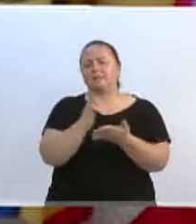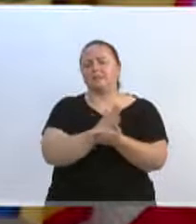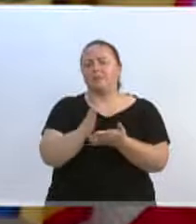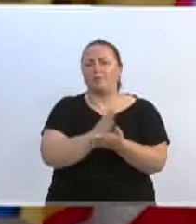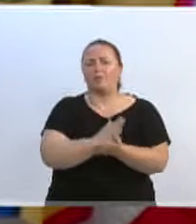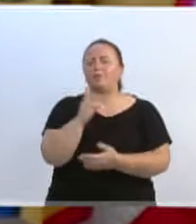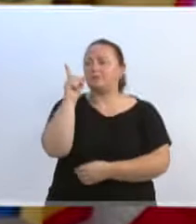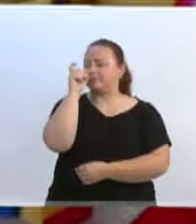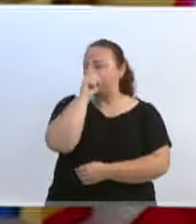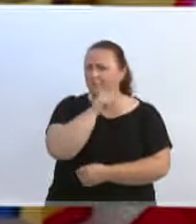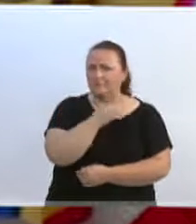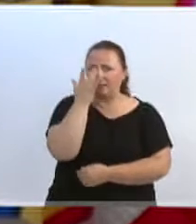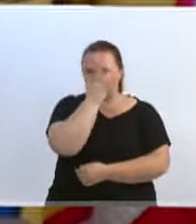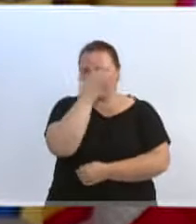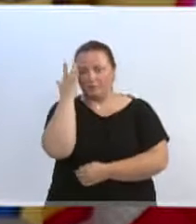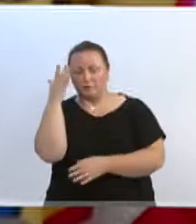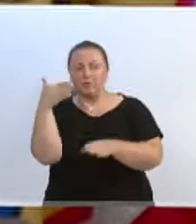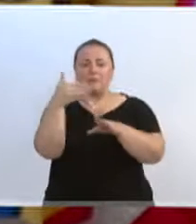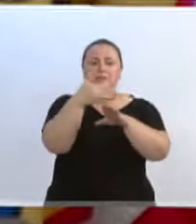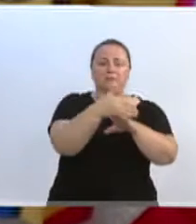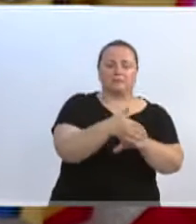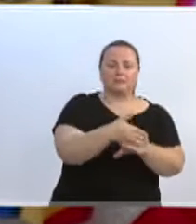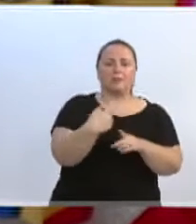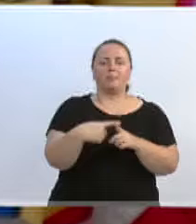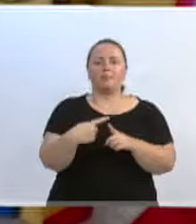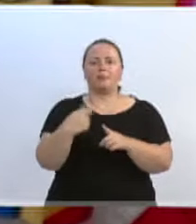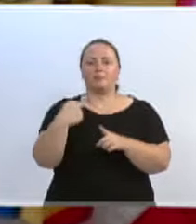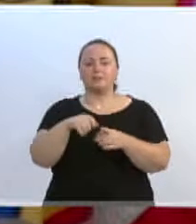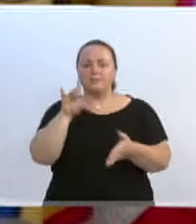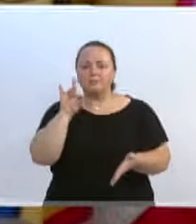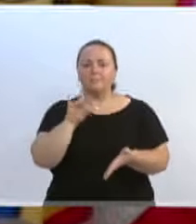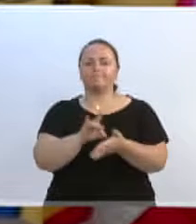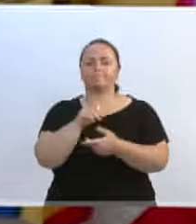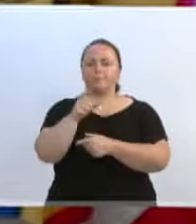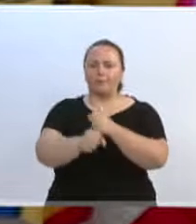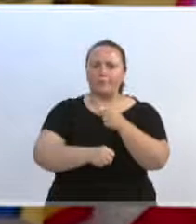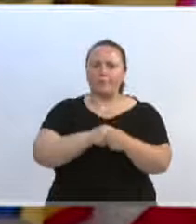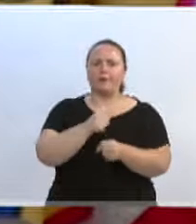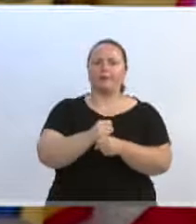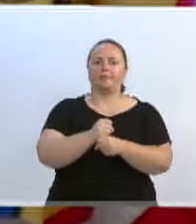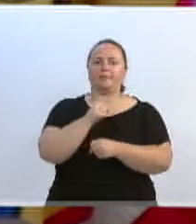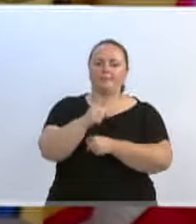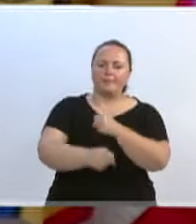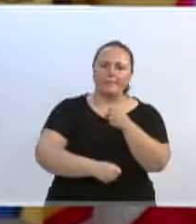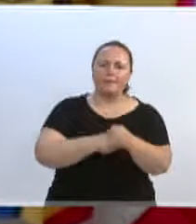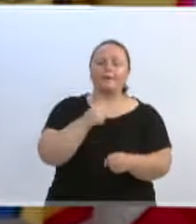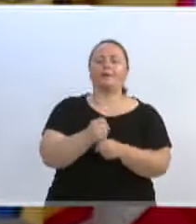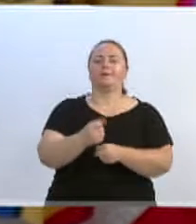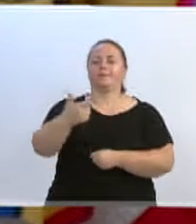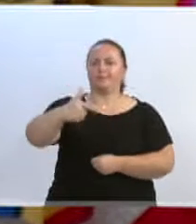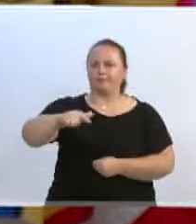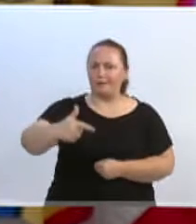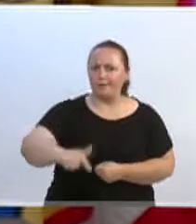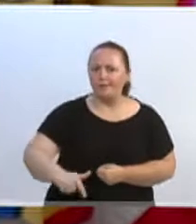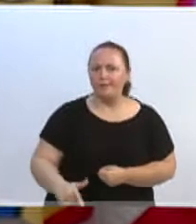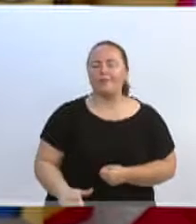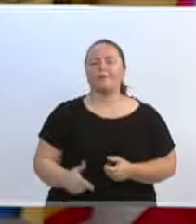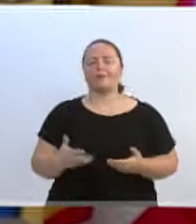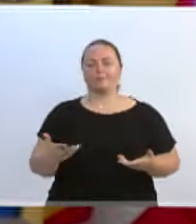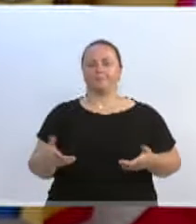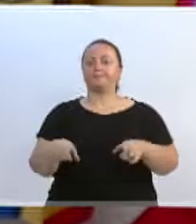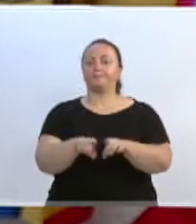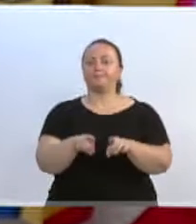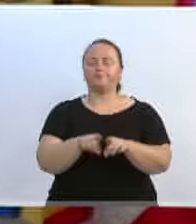daquela própria pessoa de refazer, porque ela tem que ser feita todo ano, né, a inclusão da tarifa social. E um outro